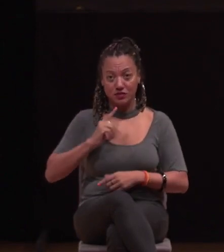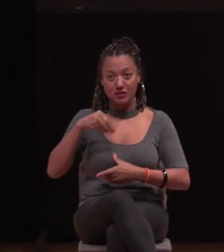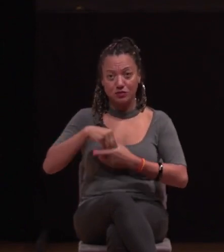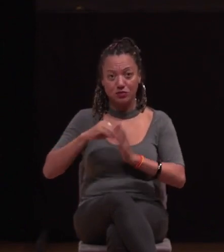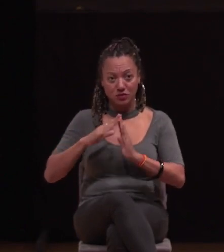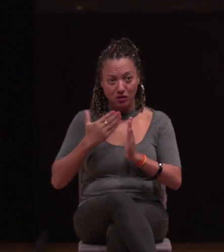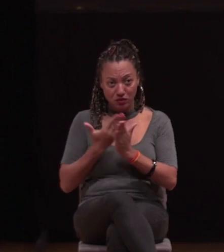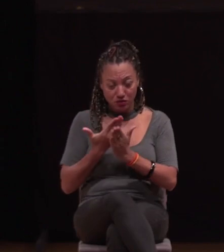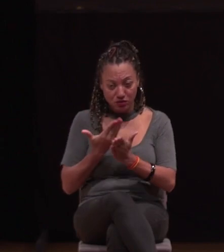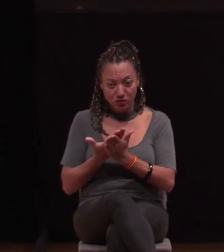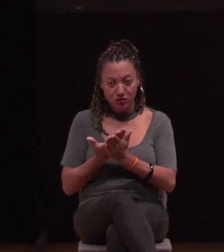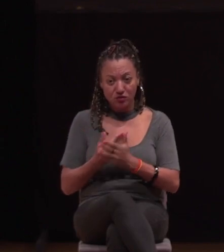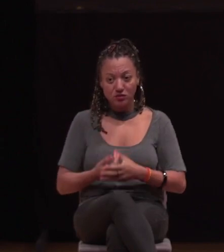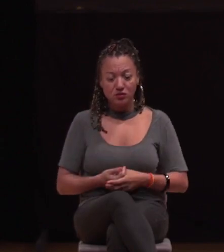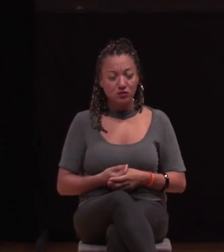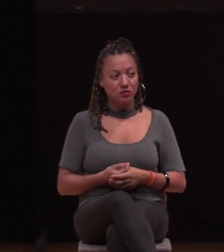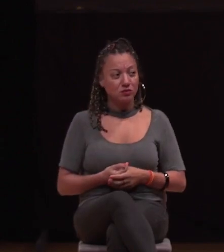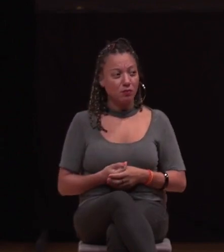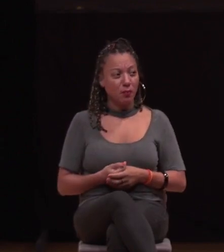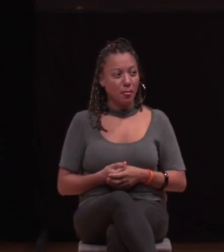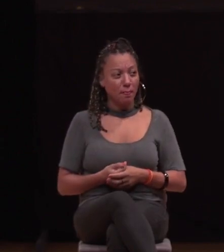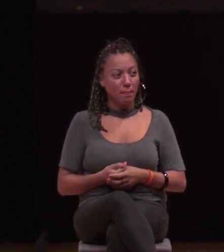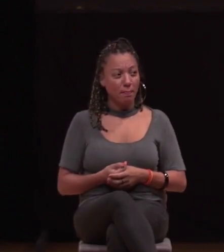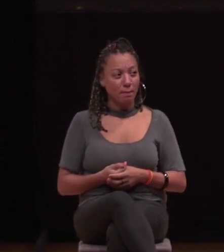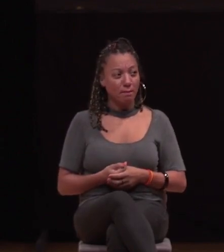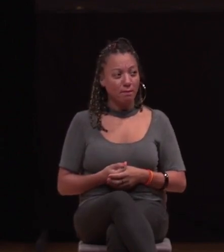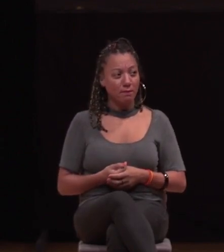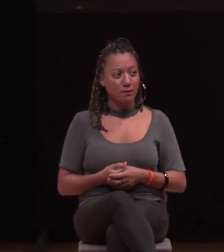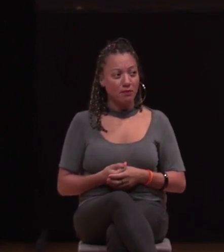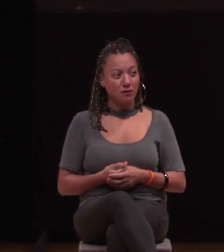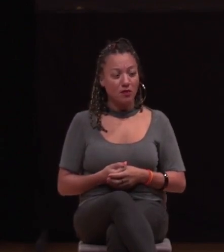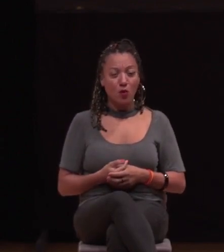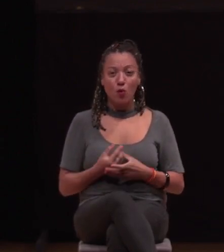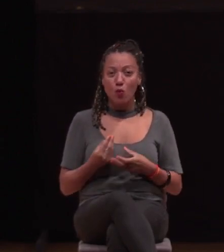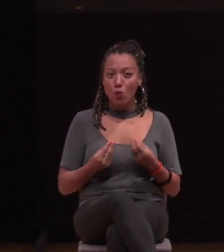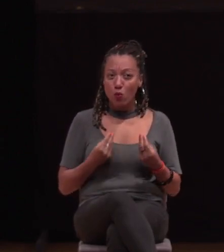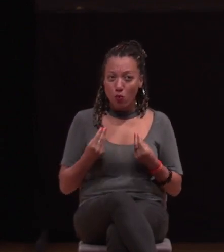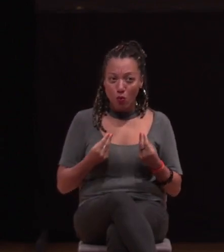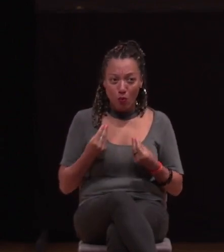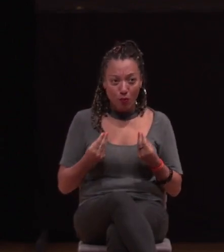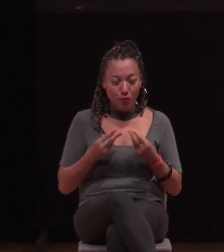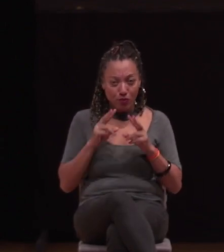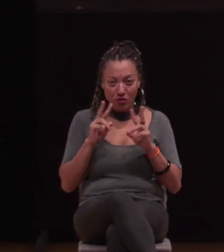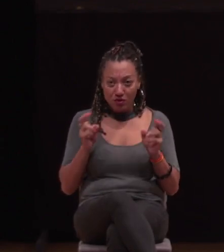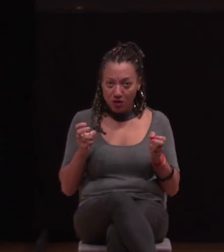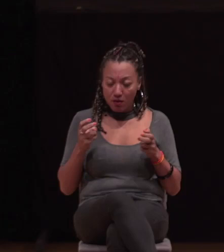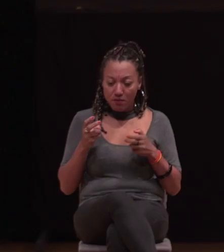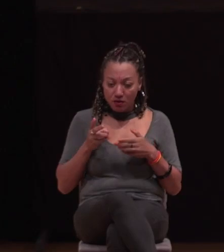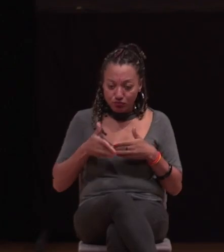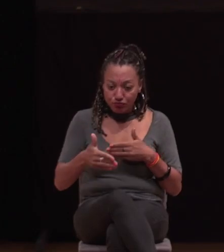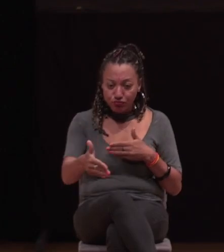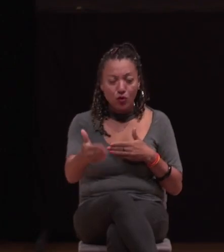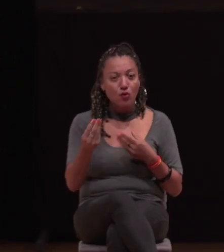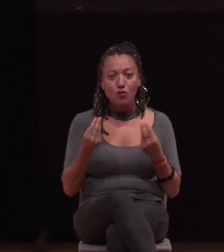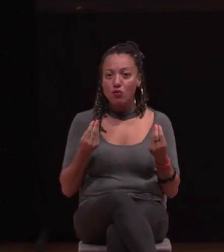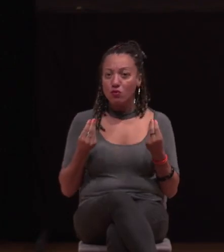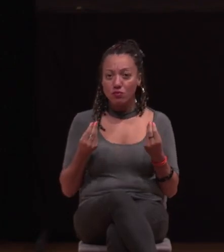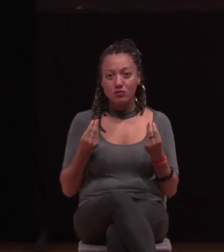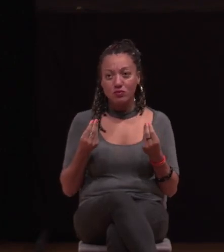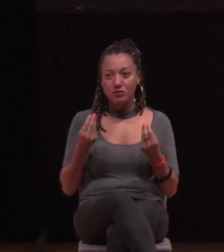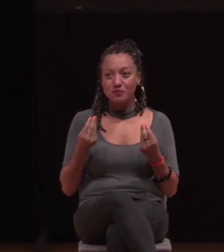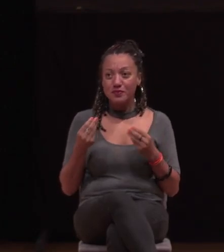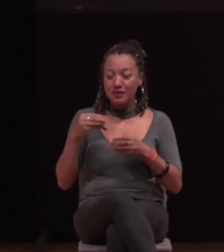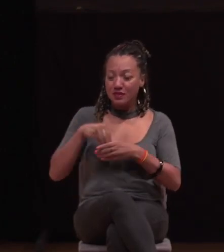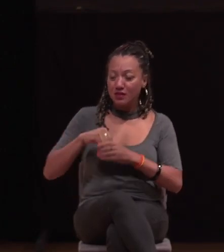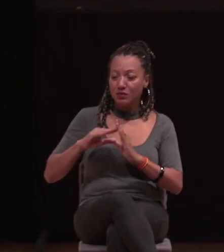assim, como realmente levar esse tema para frente, levar uma discussão numa escola